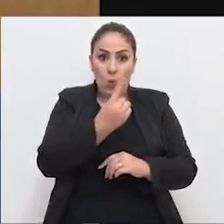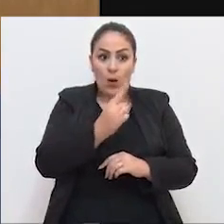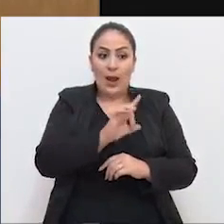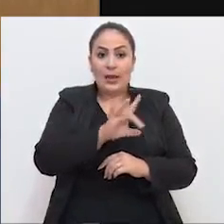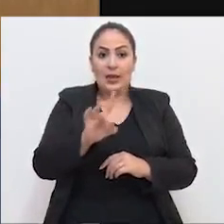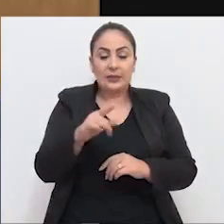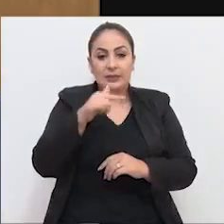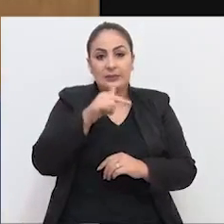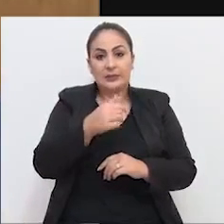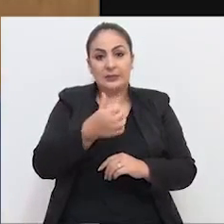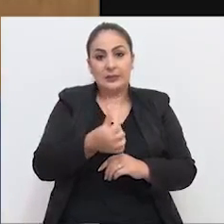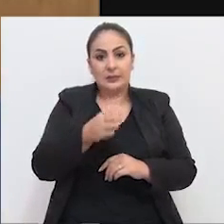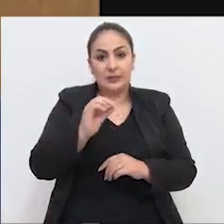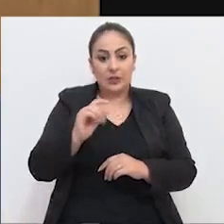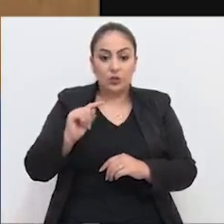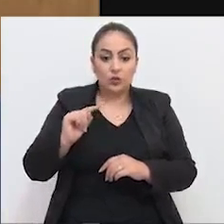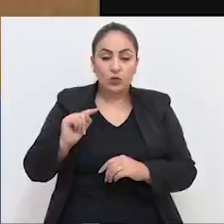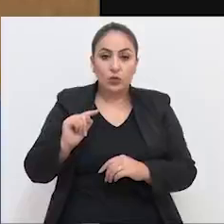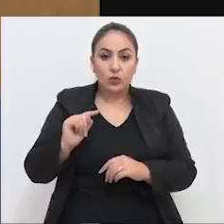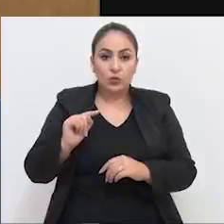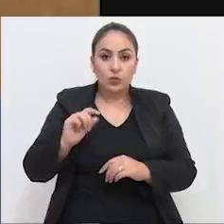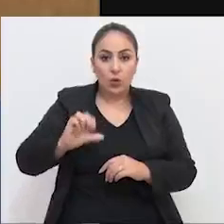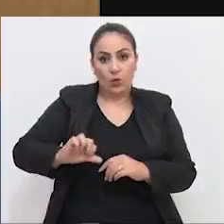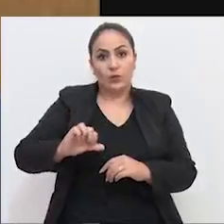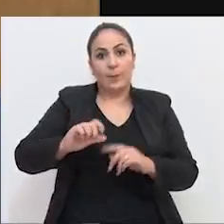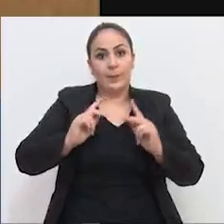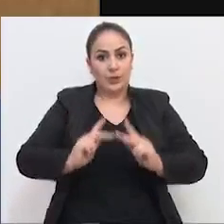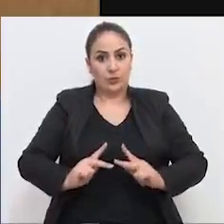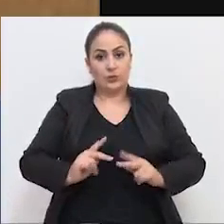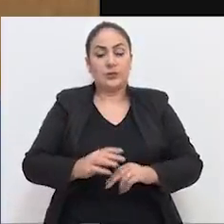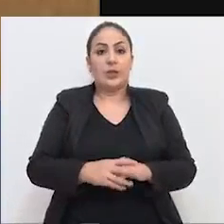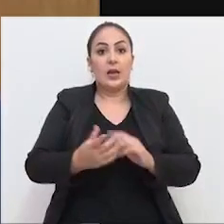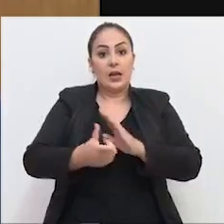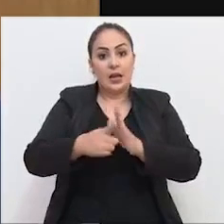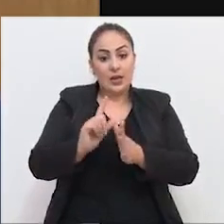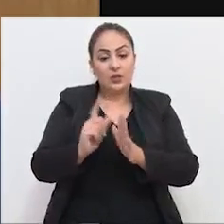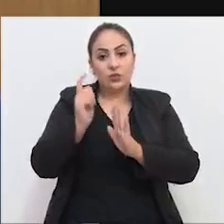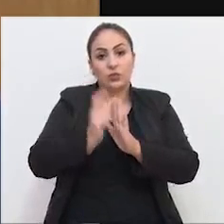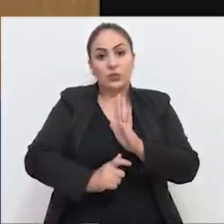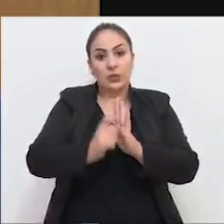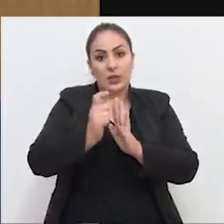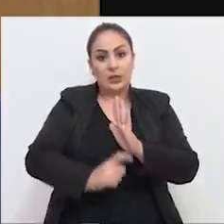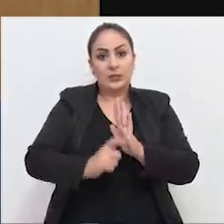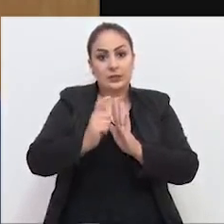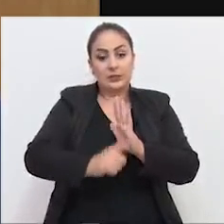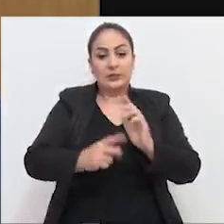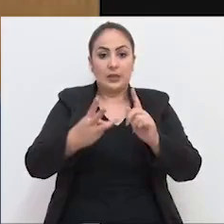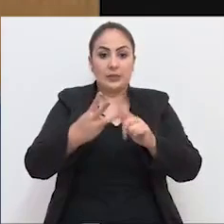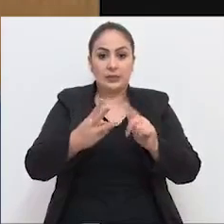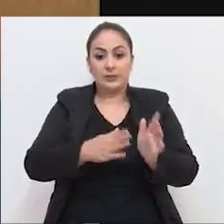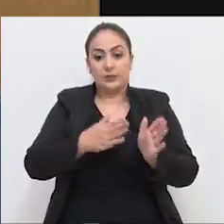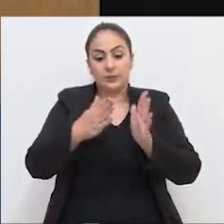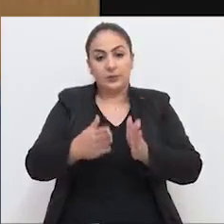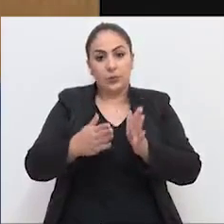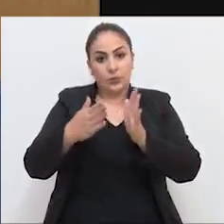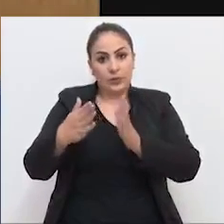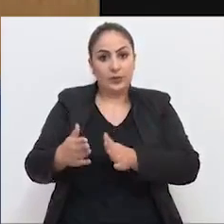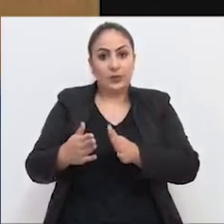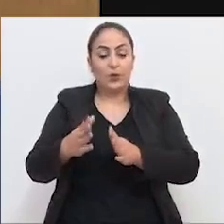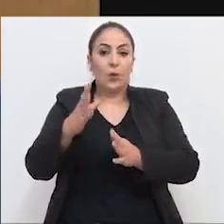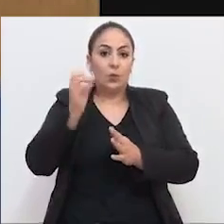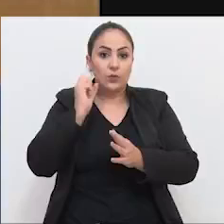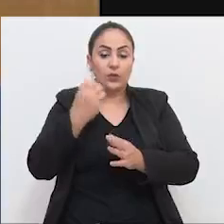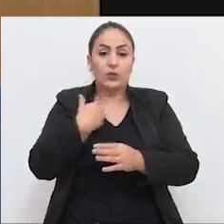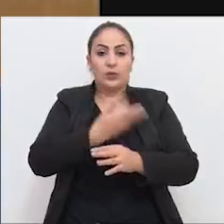cada 769 habitantes. E nós vamos, antes de passar aos dados dessa terceira rodada, ouvir